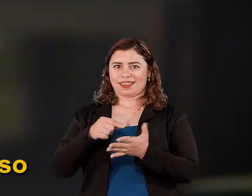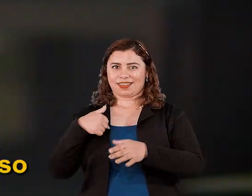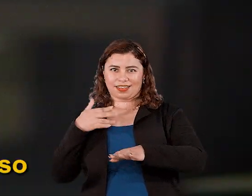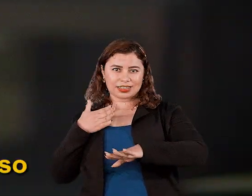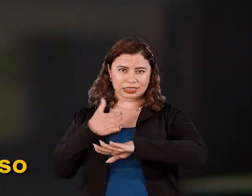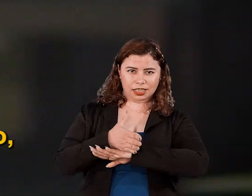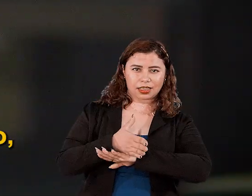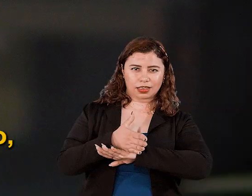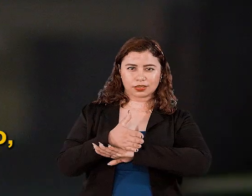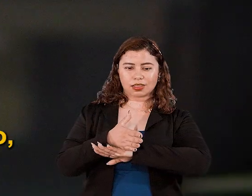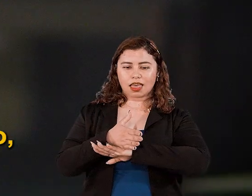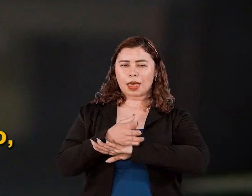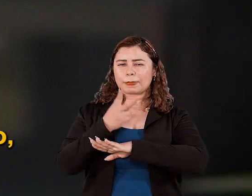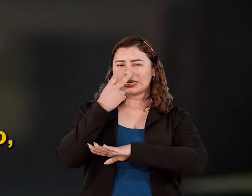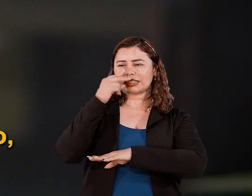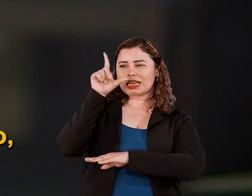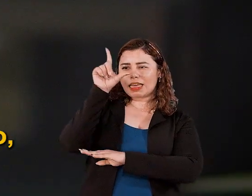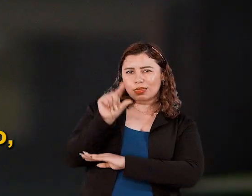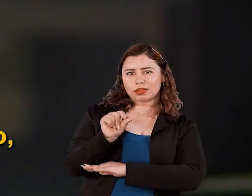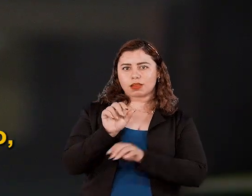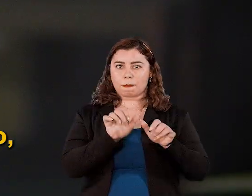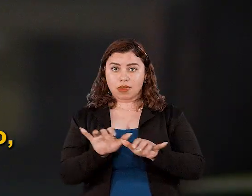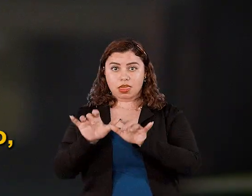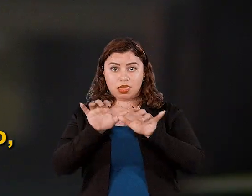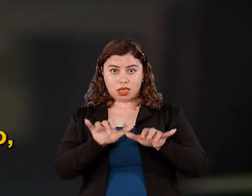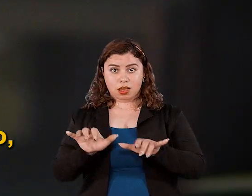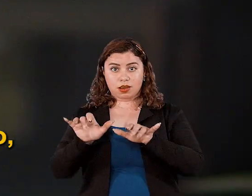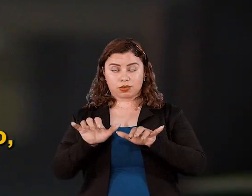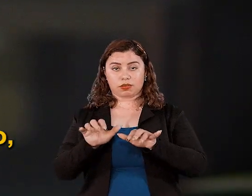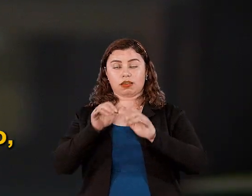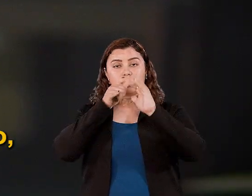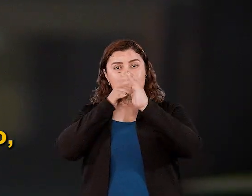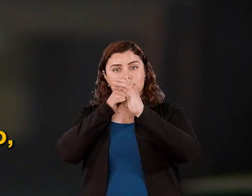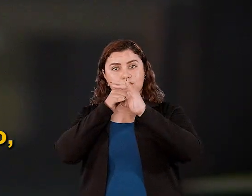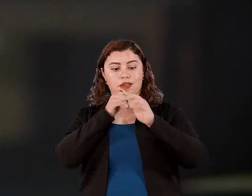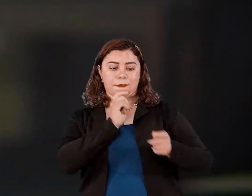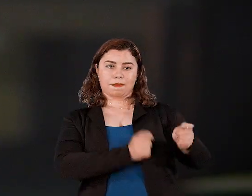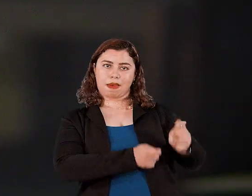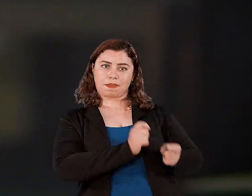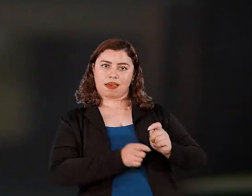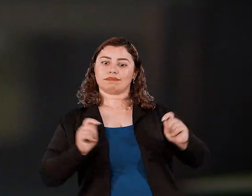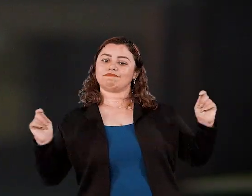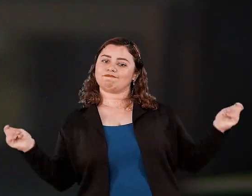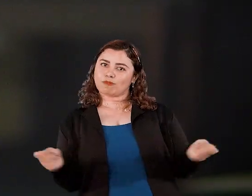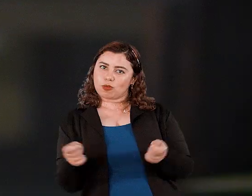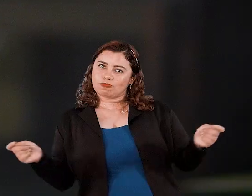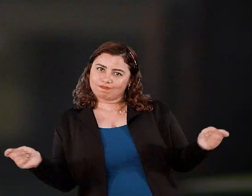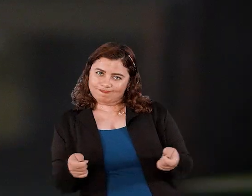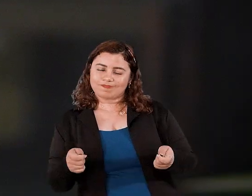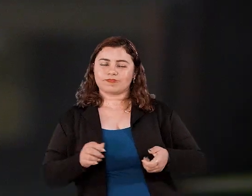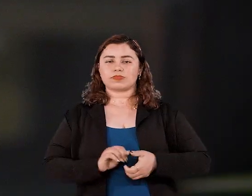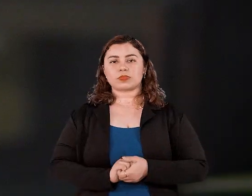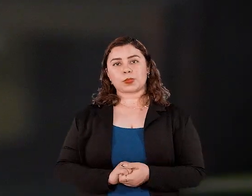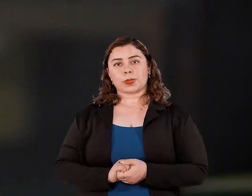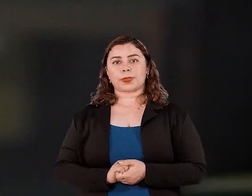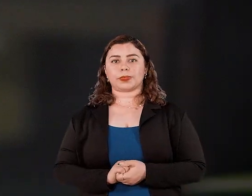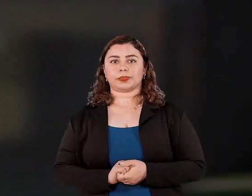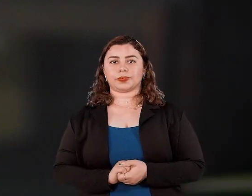que eu tive acesso, ela era uma redução para piano, trompete, caixa clara e bumbo, ou